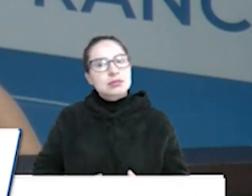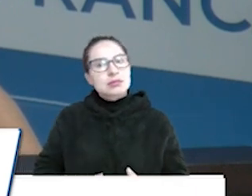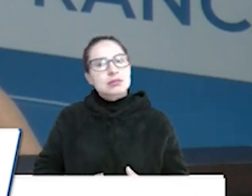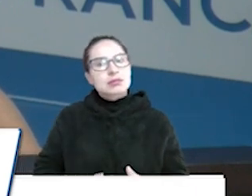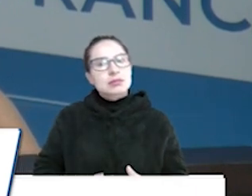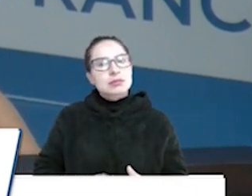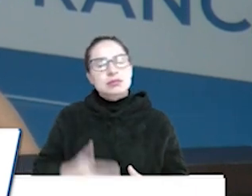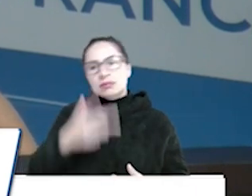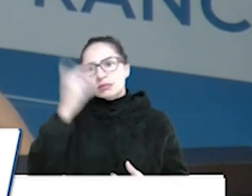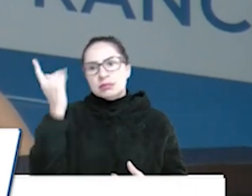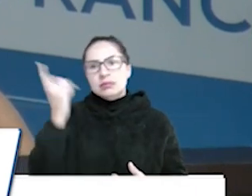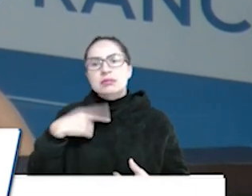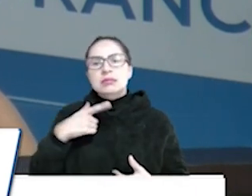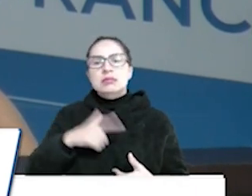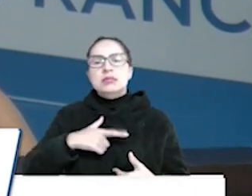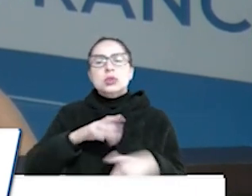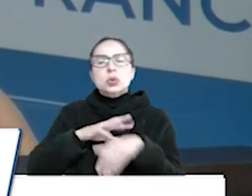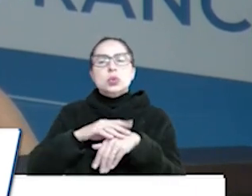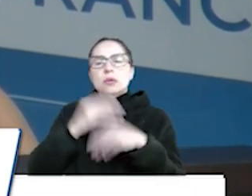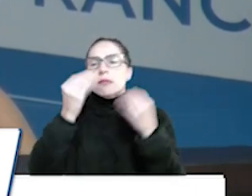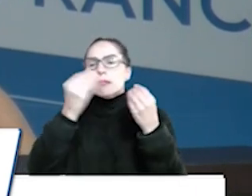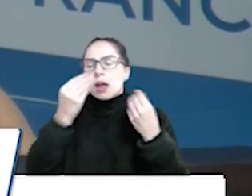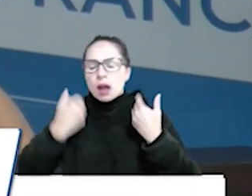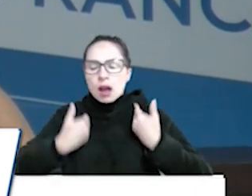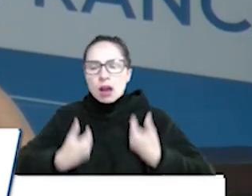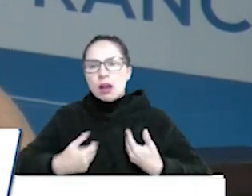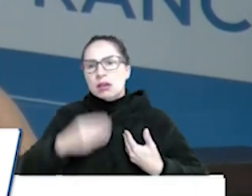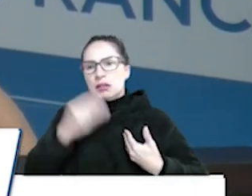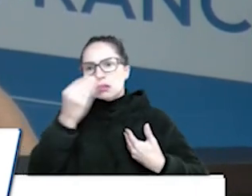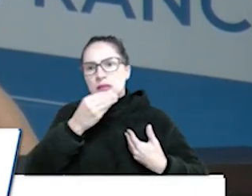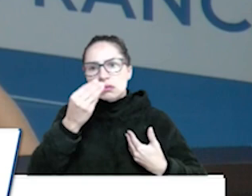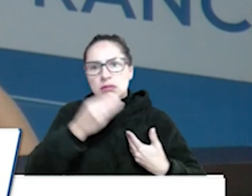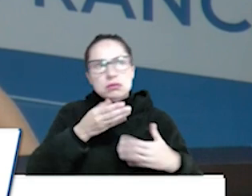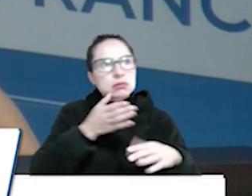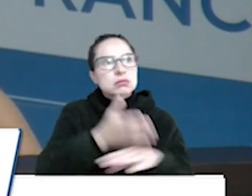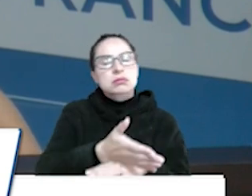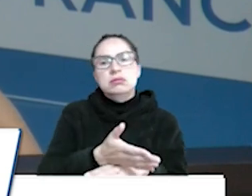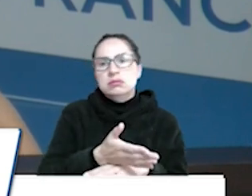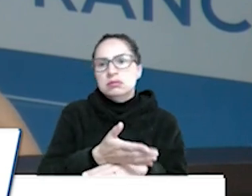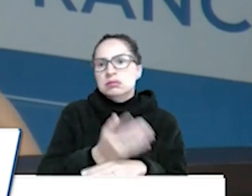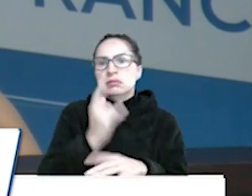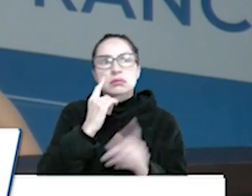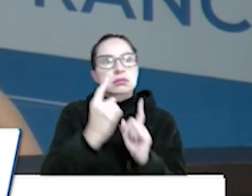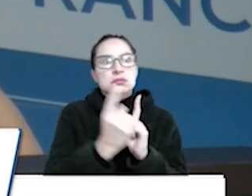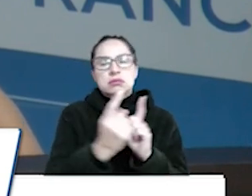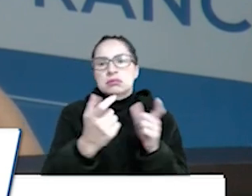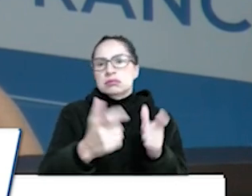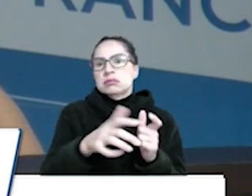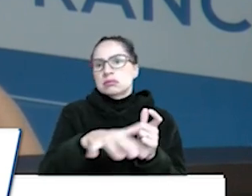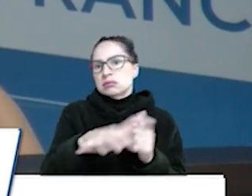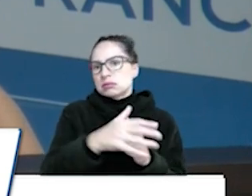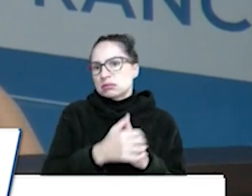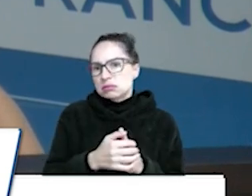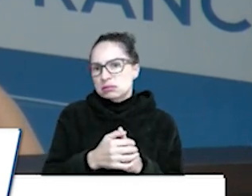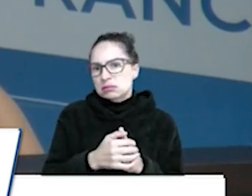sistema imunológico comprometido são atendidos naquele lugar.